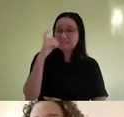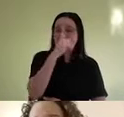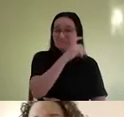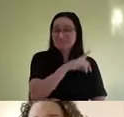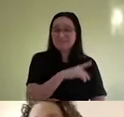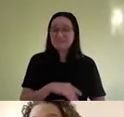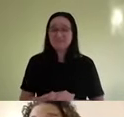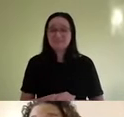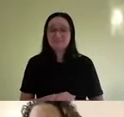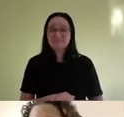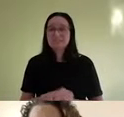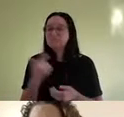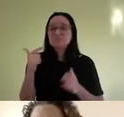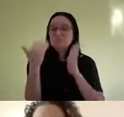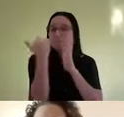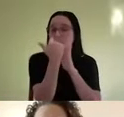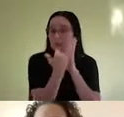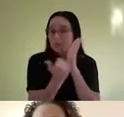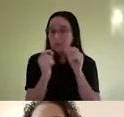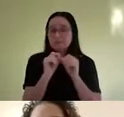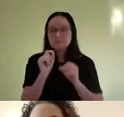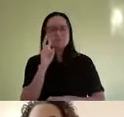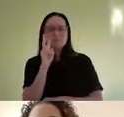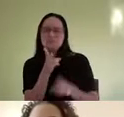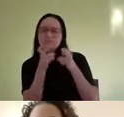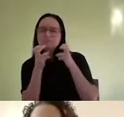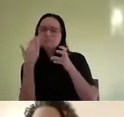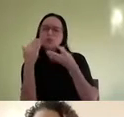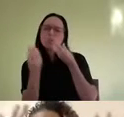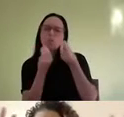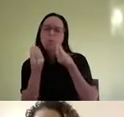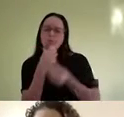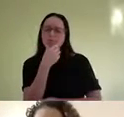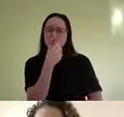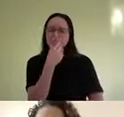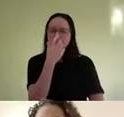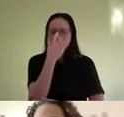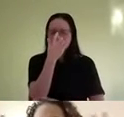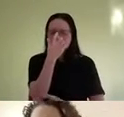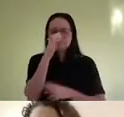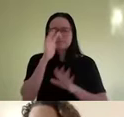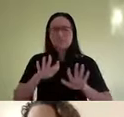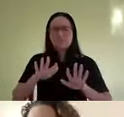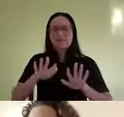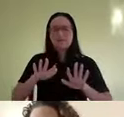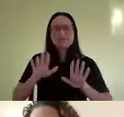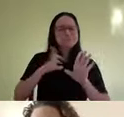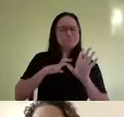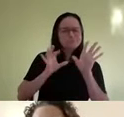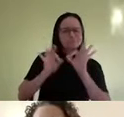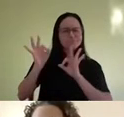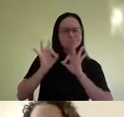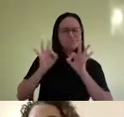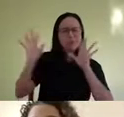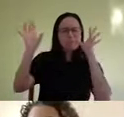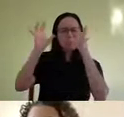programava mais, mas eu queria muito compreender. E como as coisas, os planetas se alinham. E eu